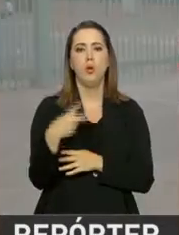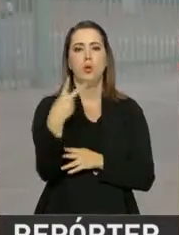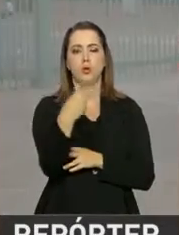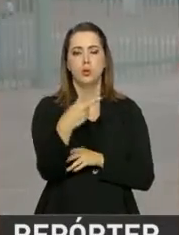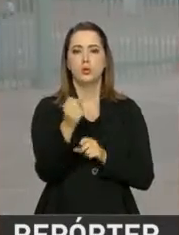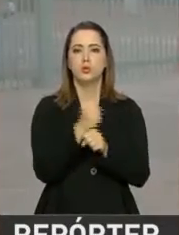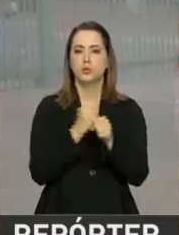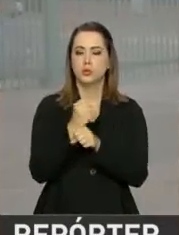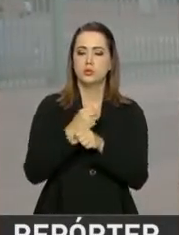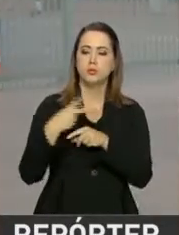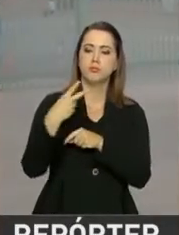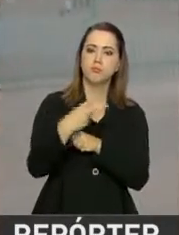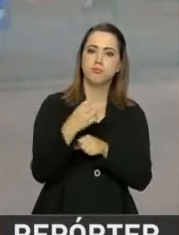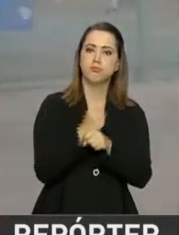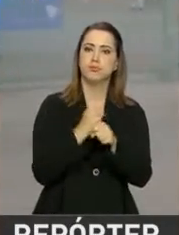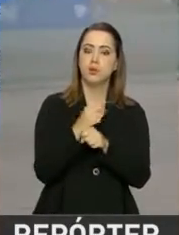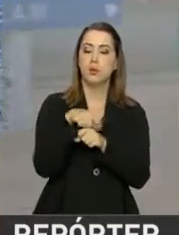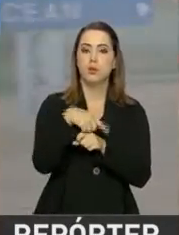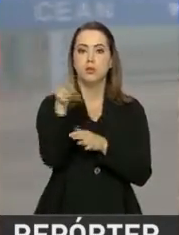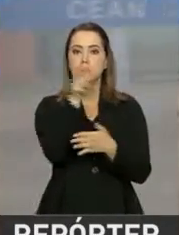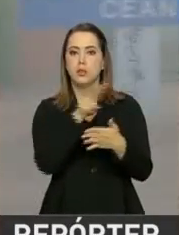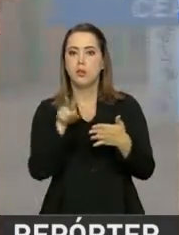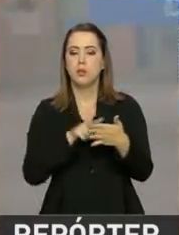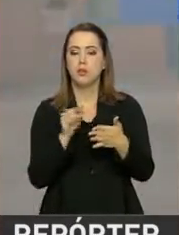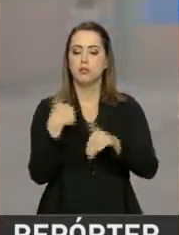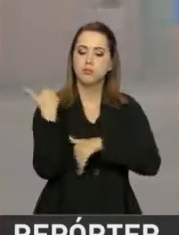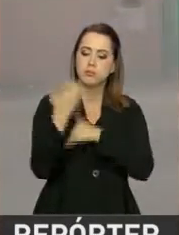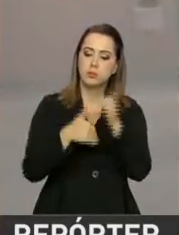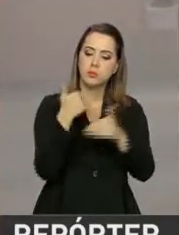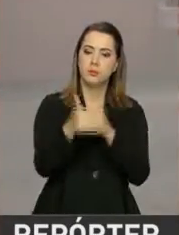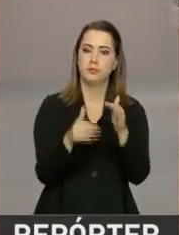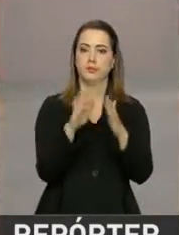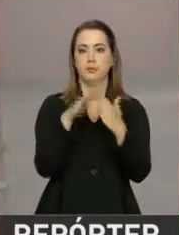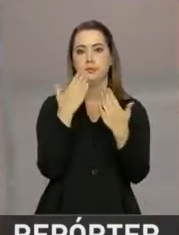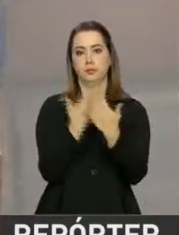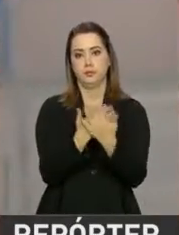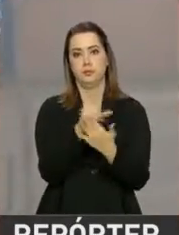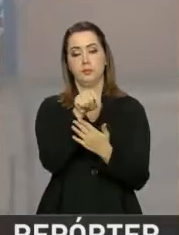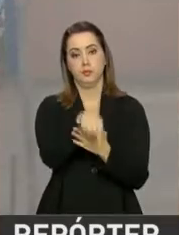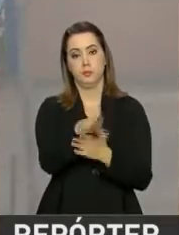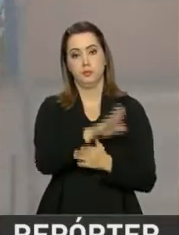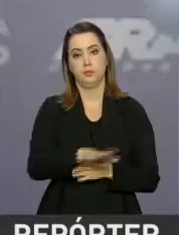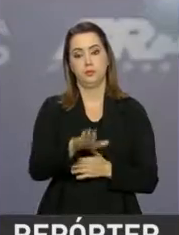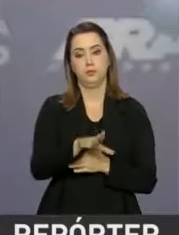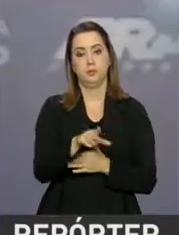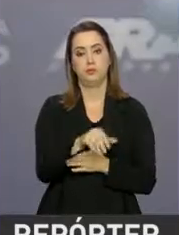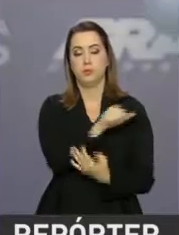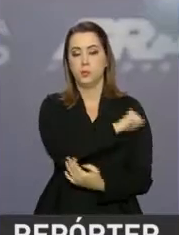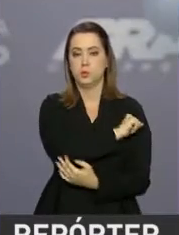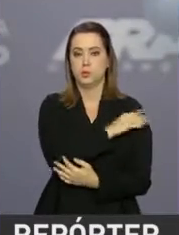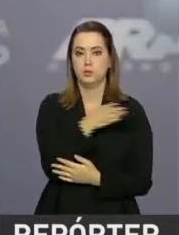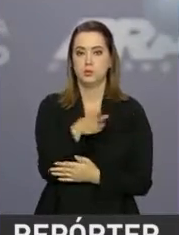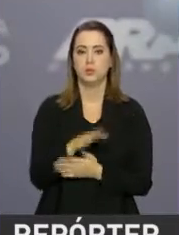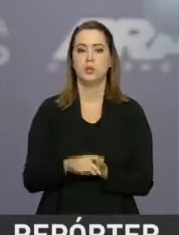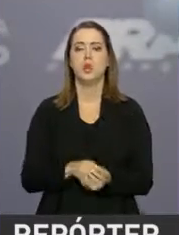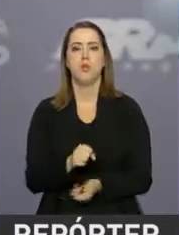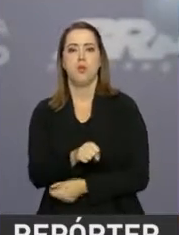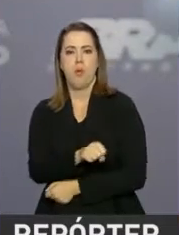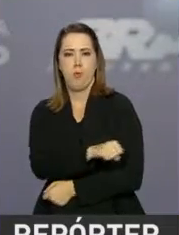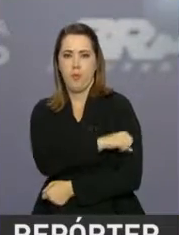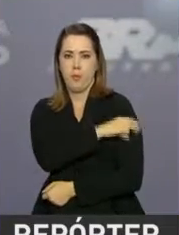a cada dois anos que avalia o desempenho e o rendimento escolar dos Estudantes nas redes pública e privada de ensino nos anos iniciais